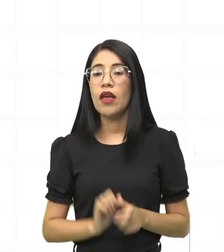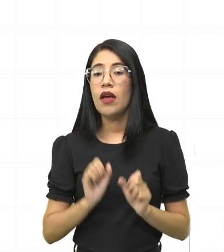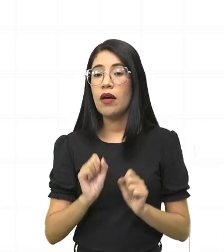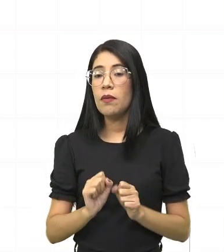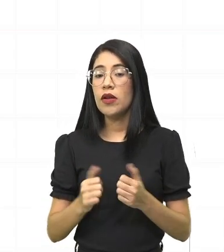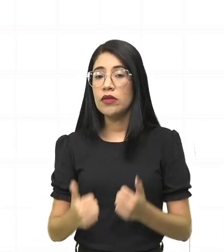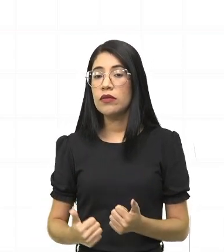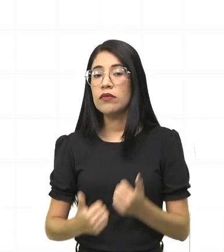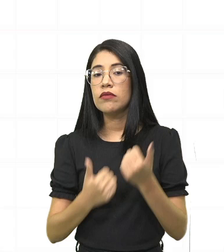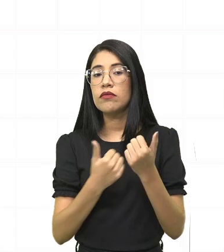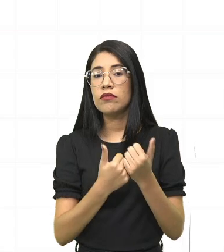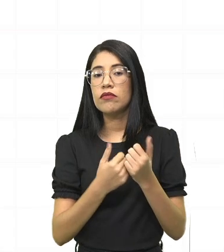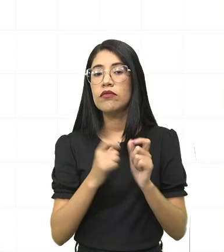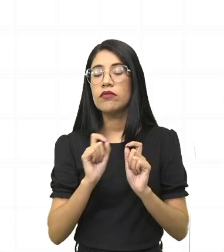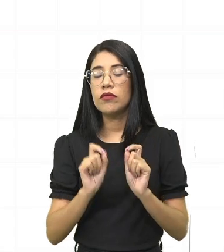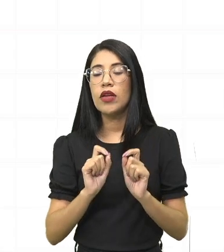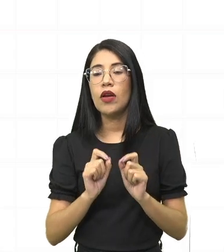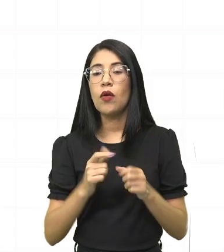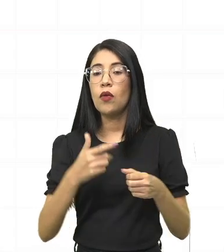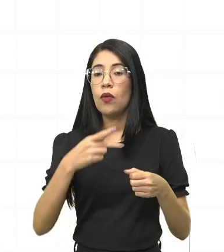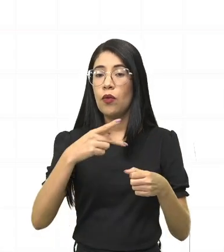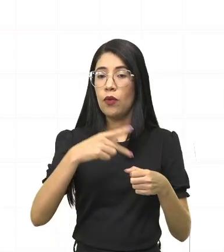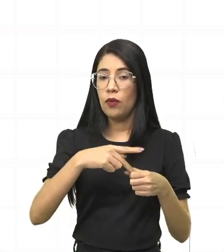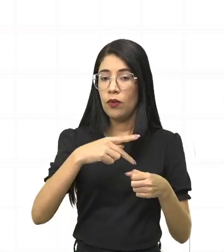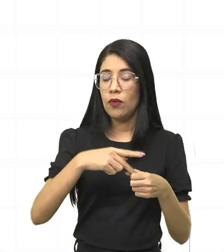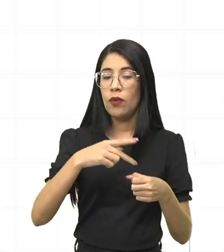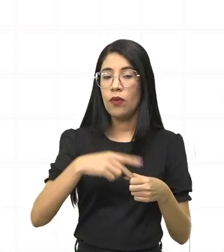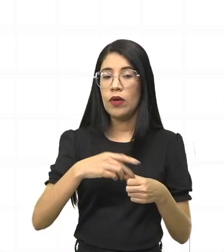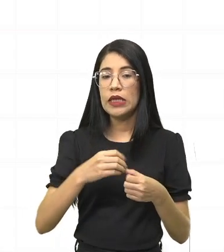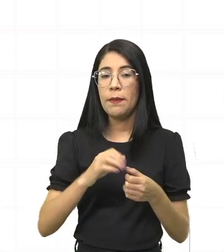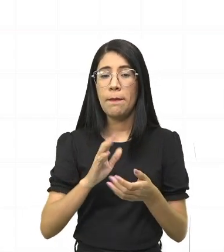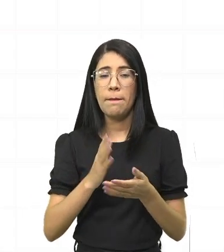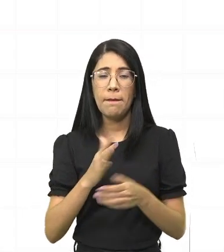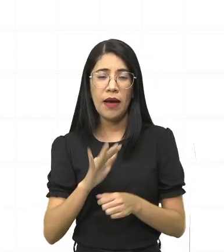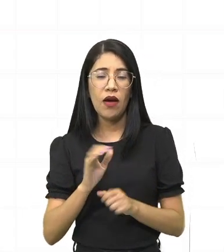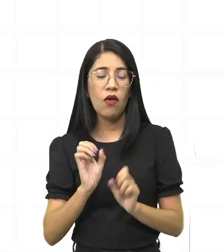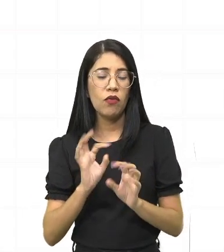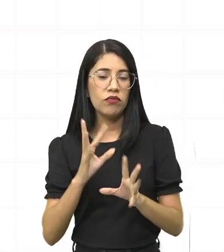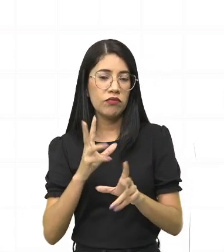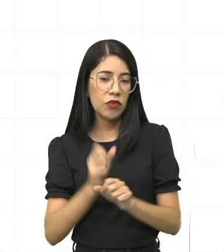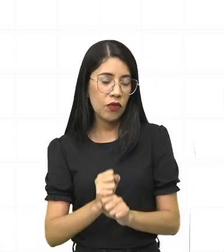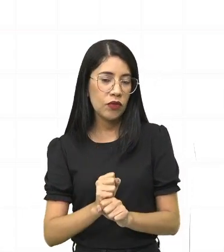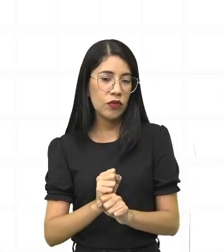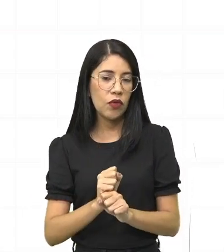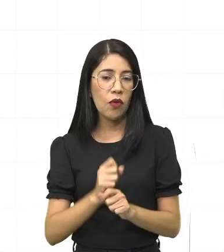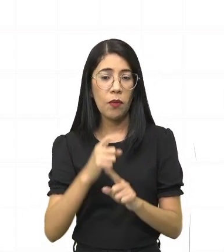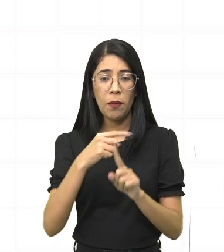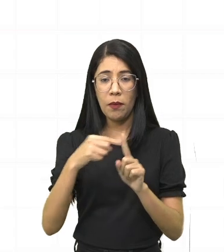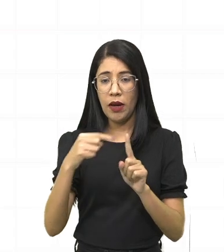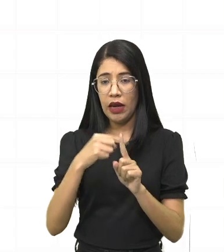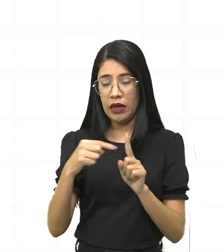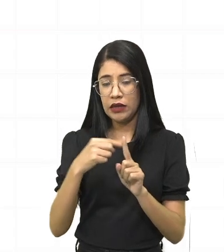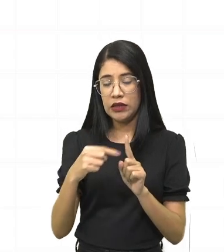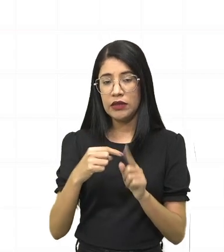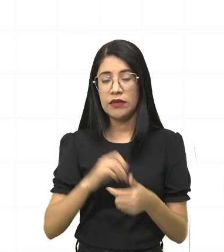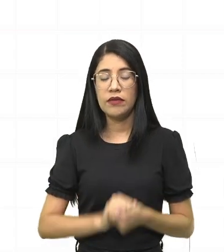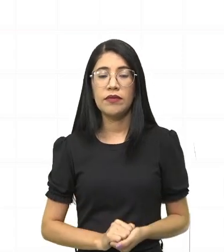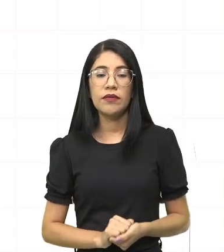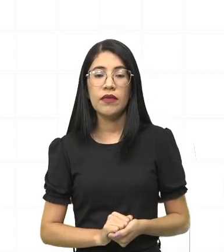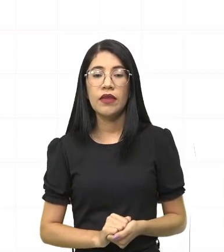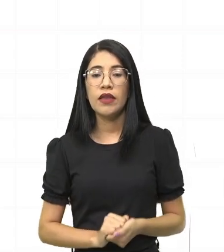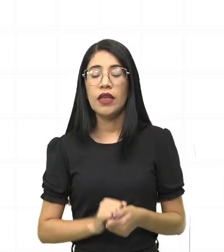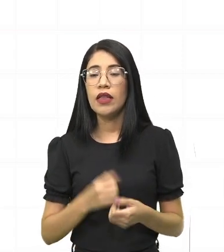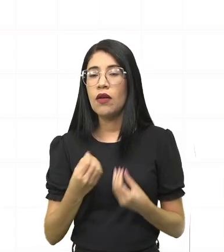pode substituir, né, os combustíveis fósseis de forma parcial ou total, né? Então, a energia